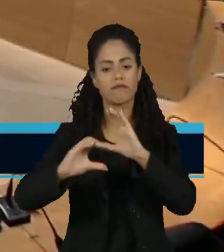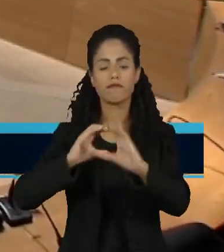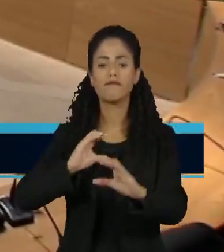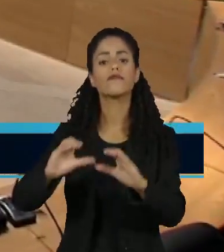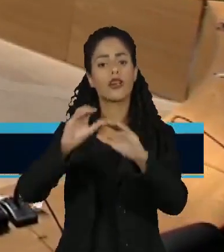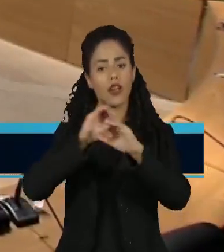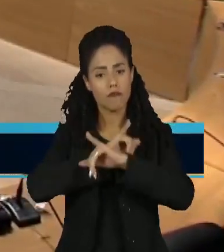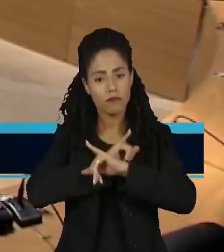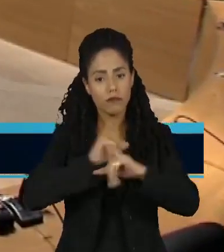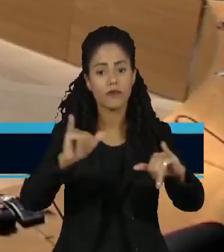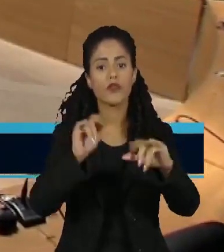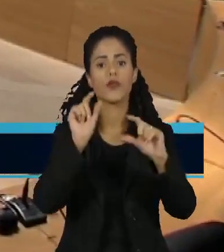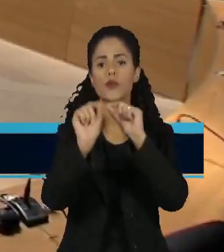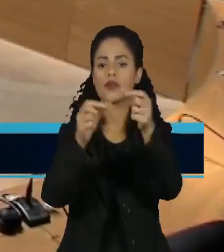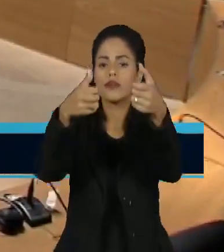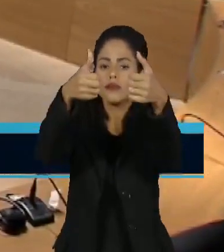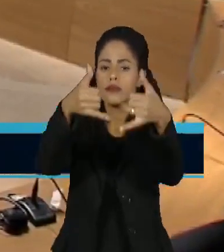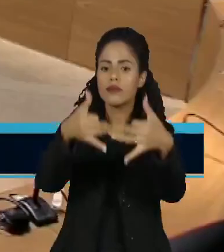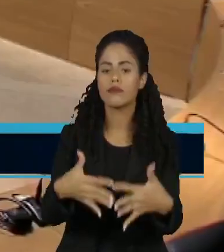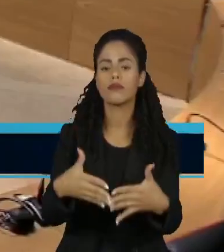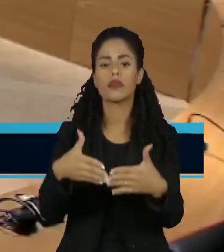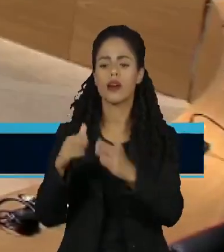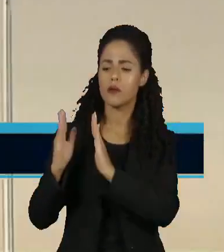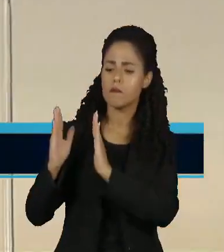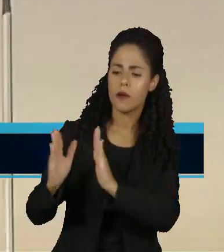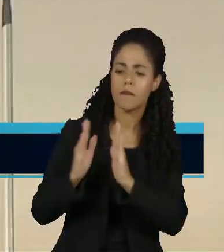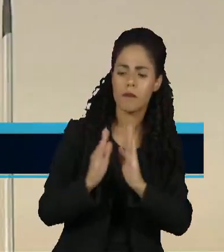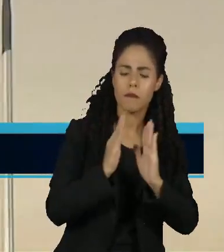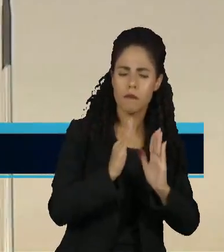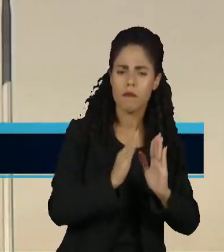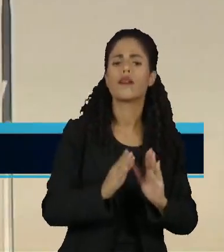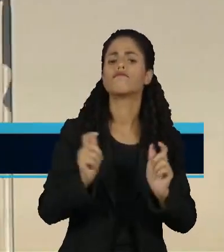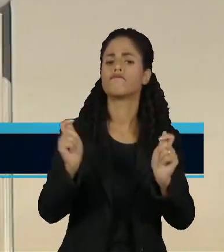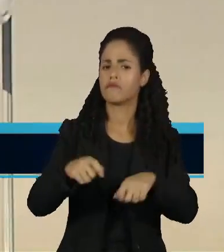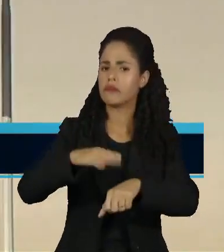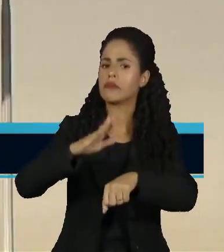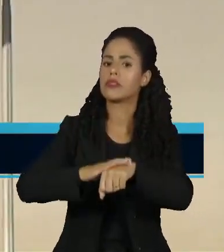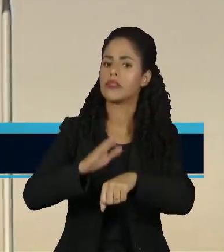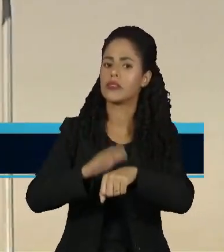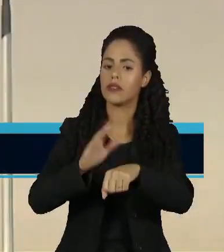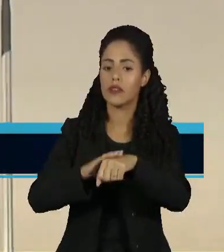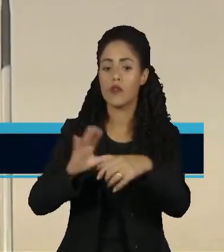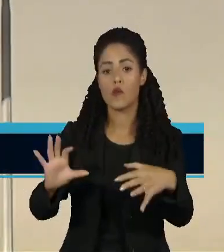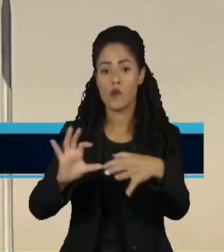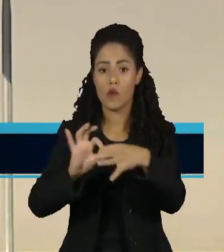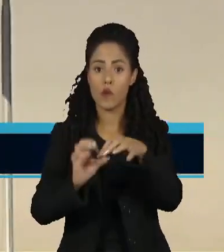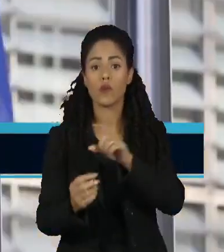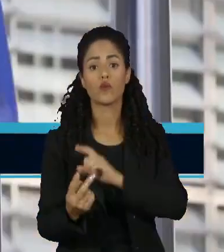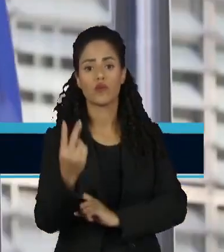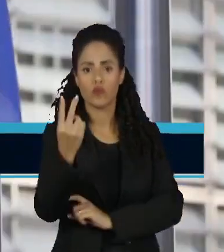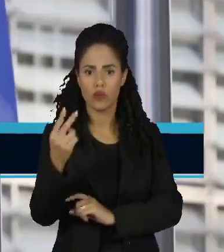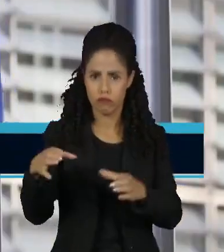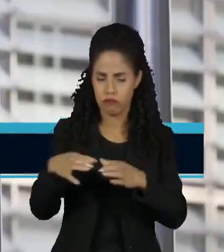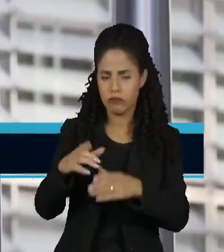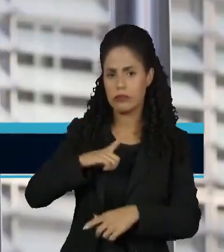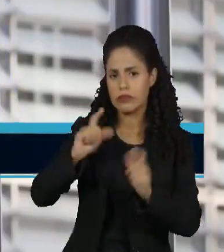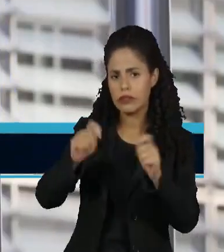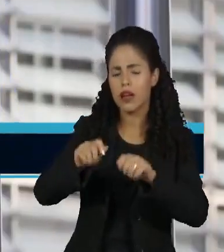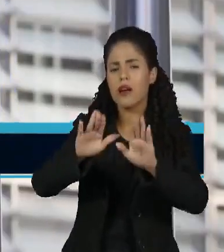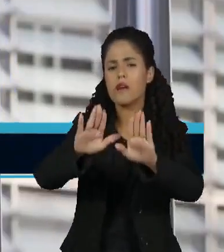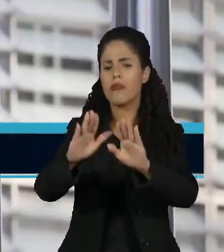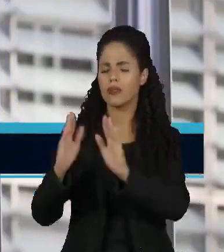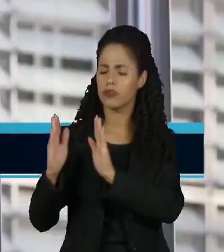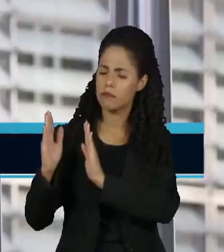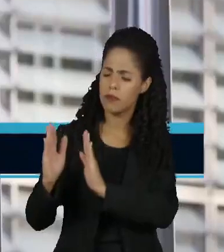emitido, declarando que progressos foram feitos na aproximação entre os dois blocos, mas que o